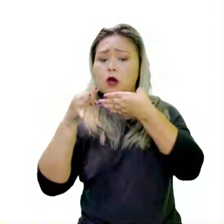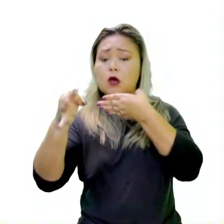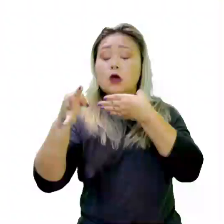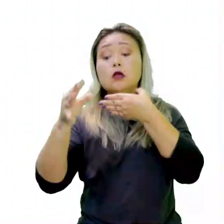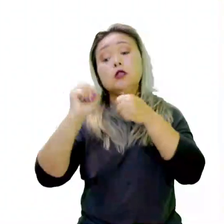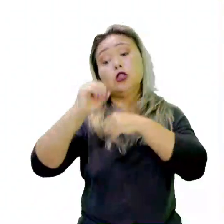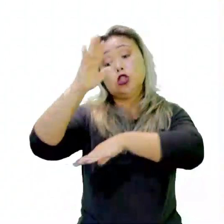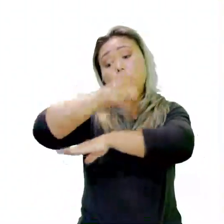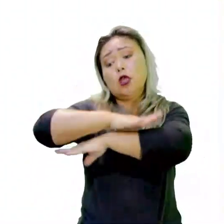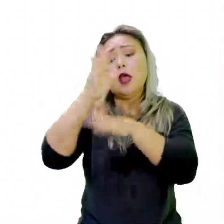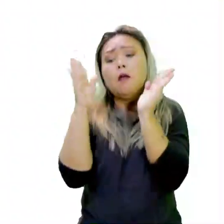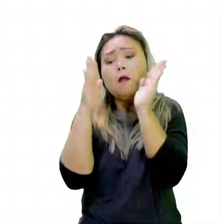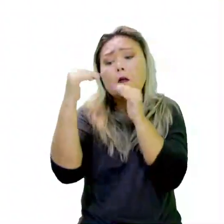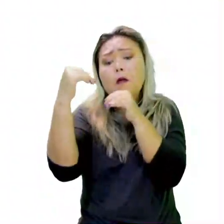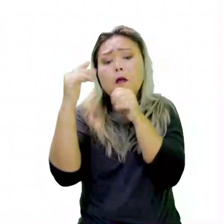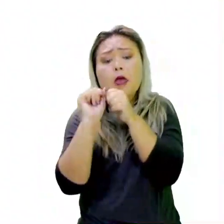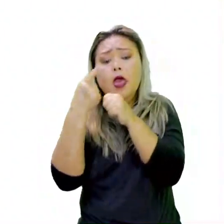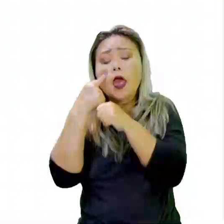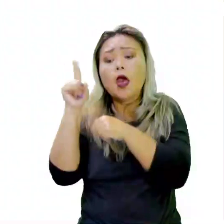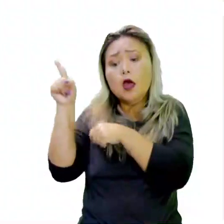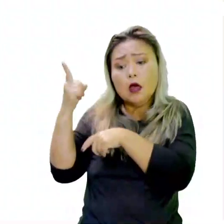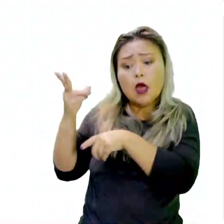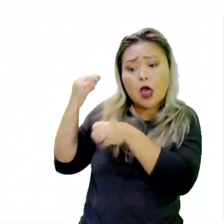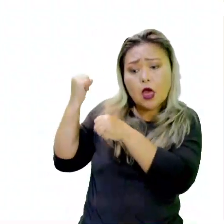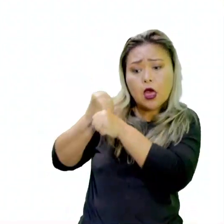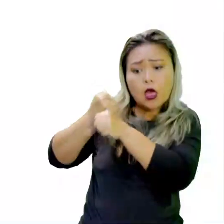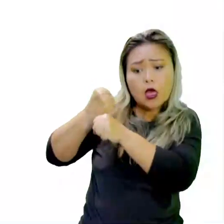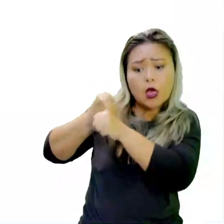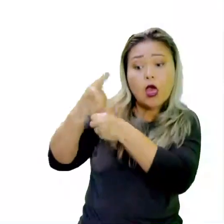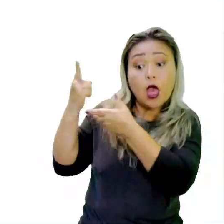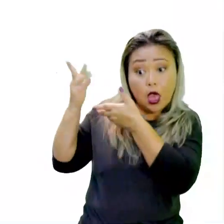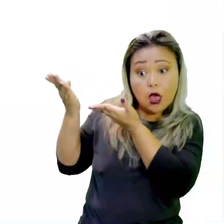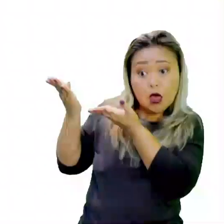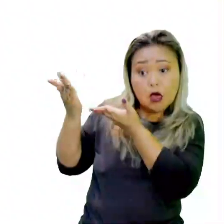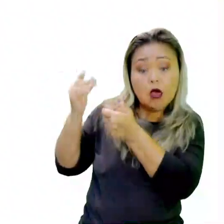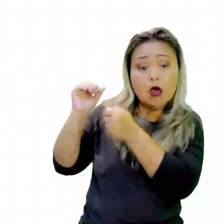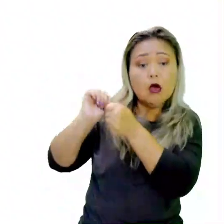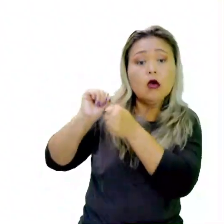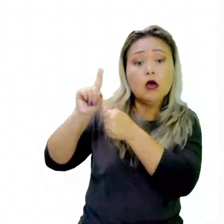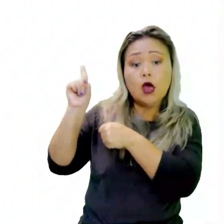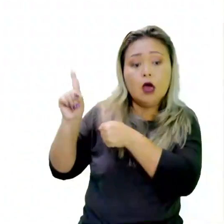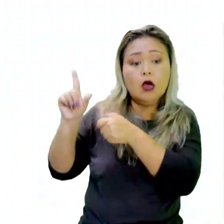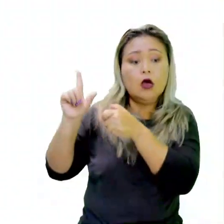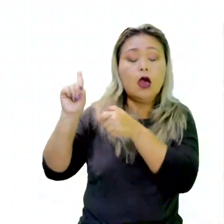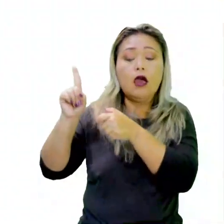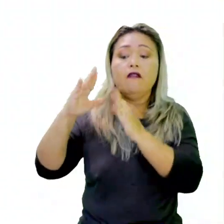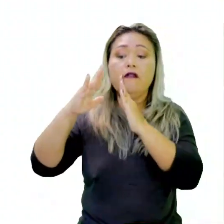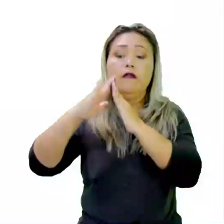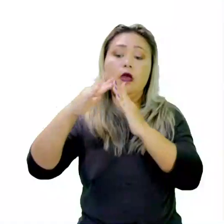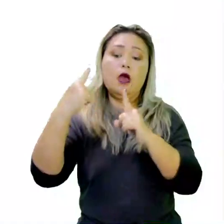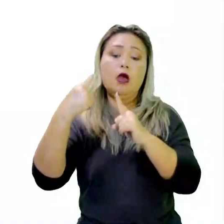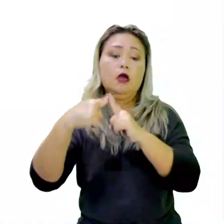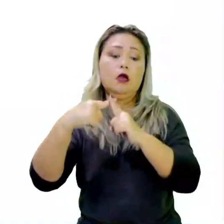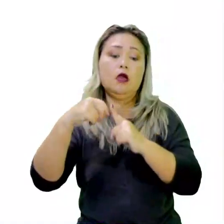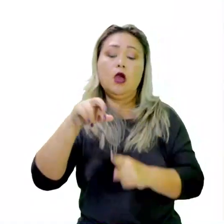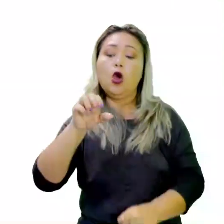muito pequenas. Esse era o estilo das construções. Nós vemos aí a igreja românica de São Martim, de